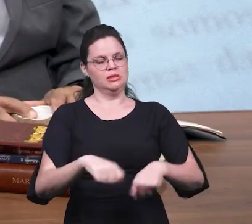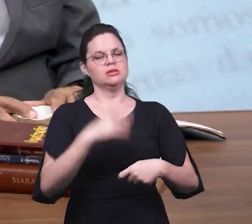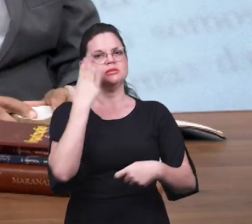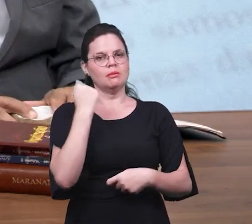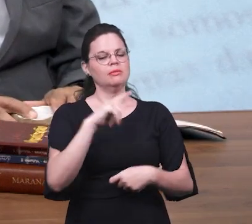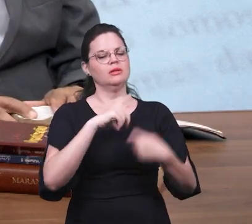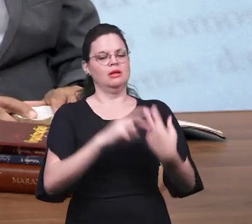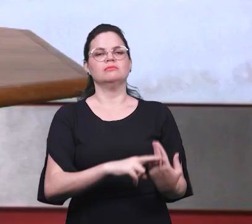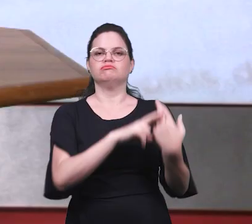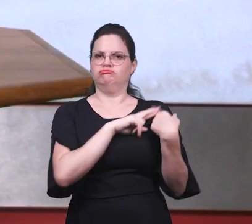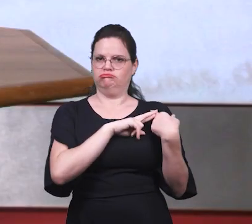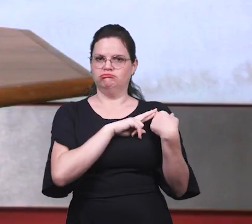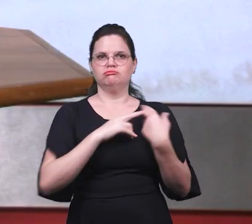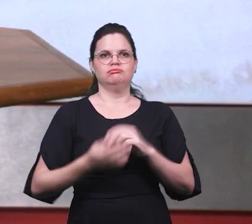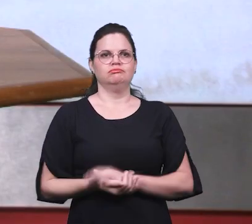responsabilidade.